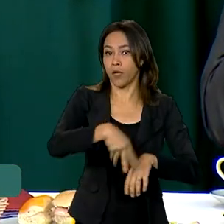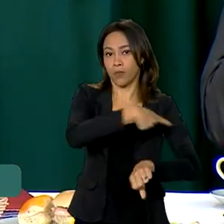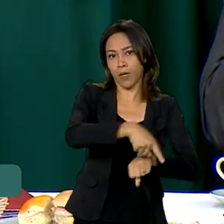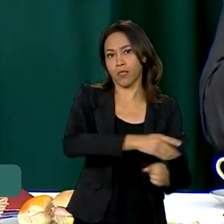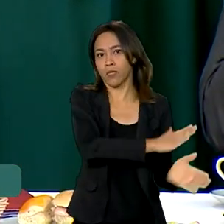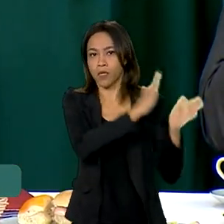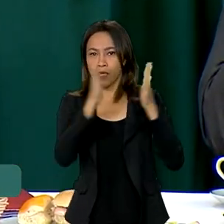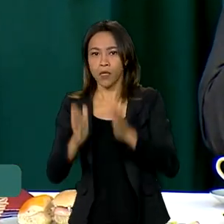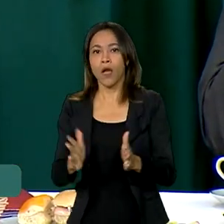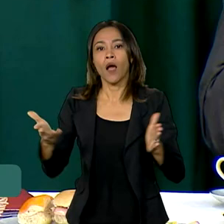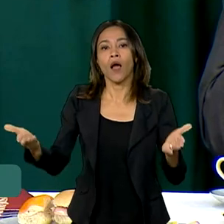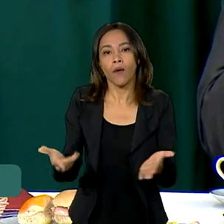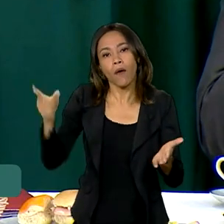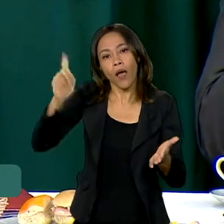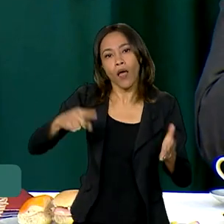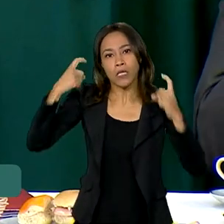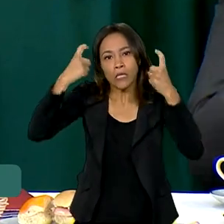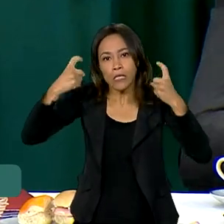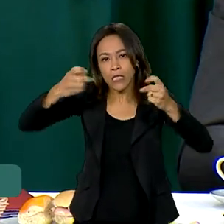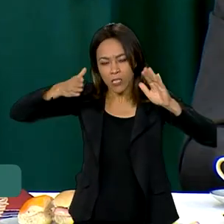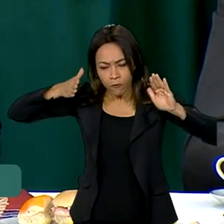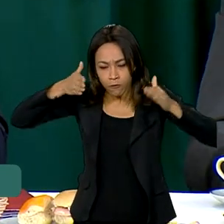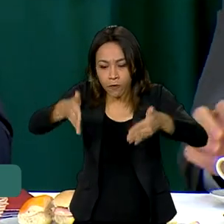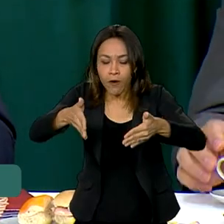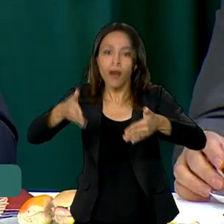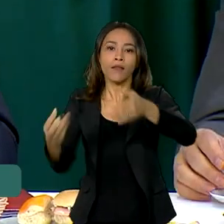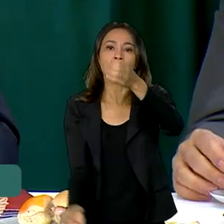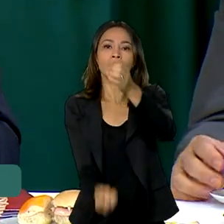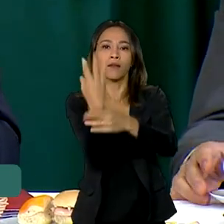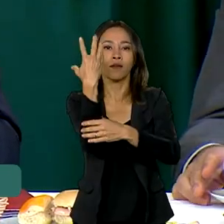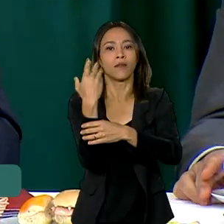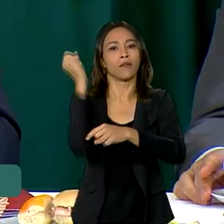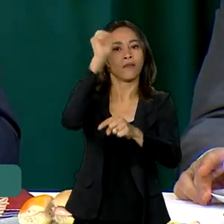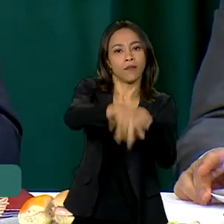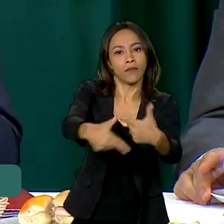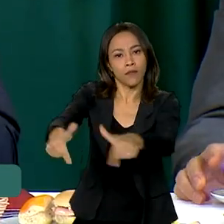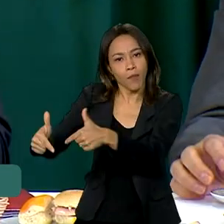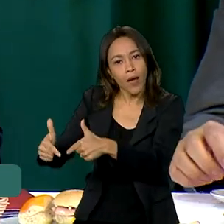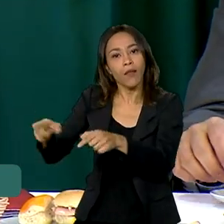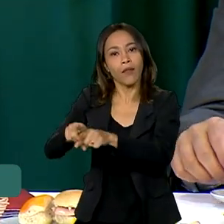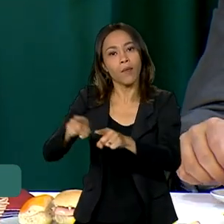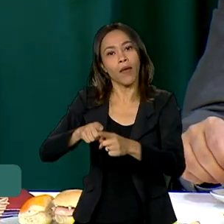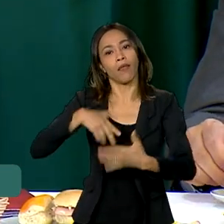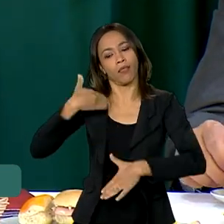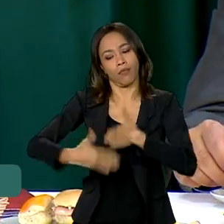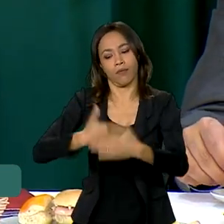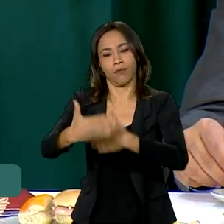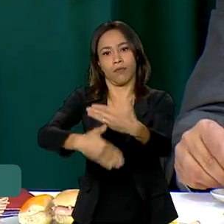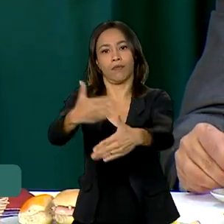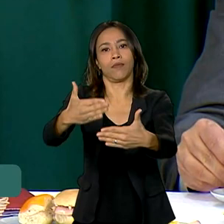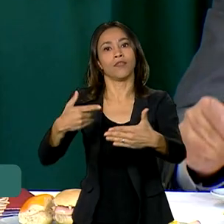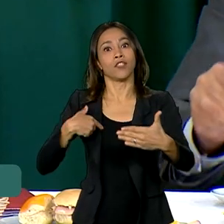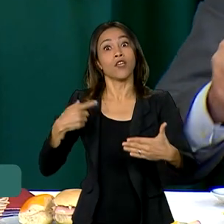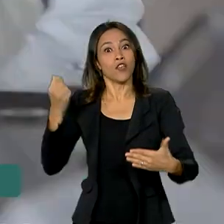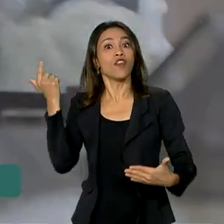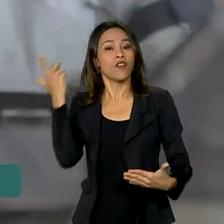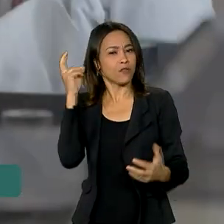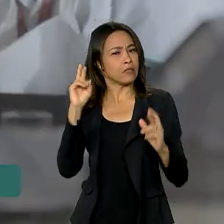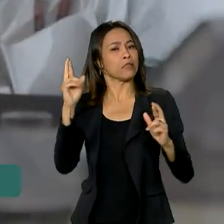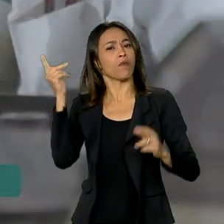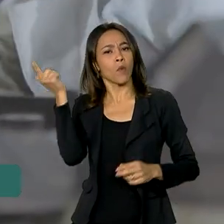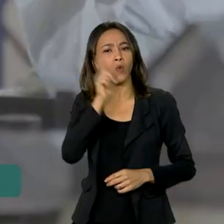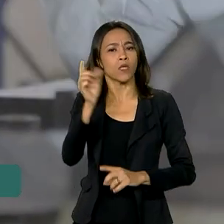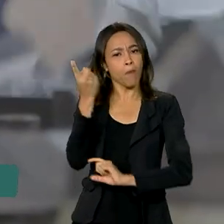agora é com o crescimento e com a geração de empregos. E eu tenho certeza que nós vamos conseguir sucesso. Um